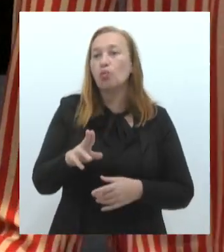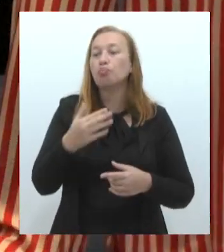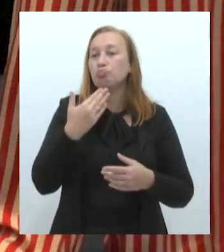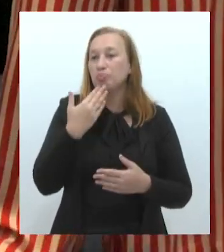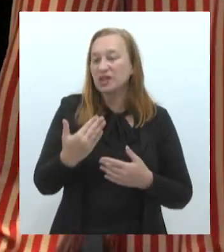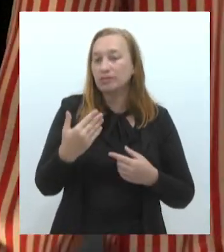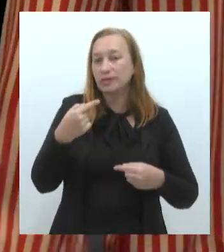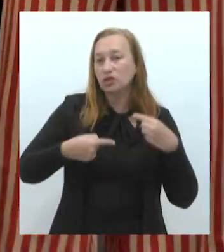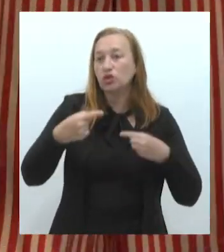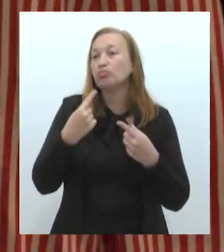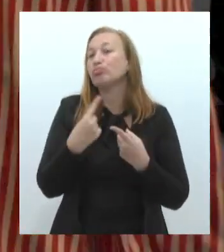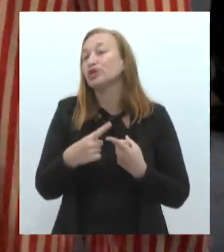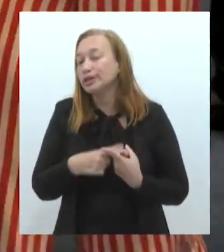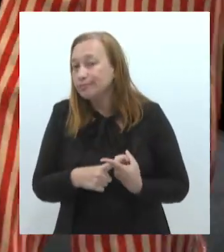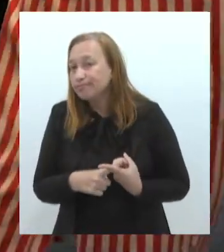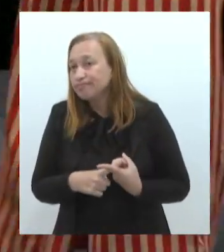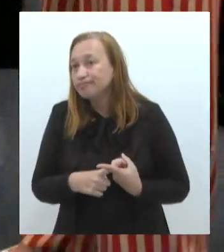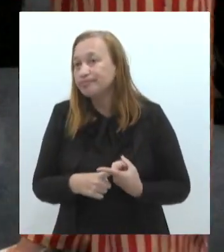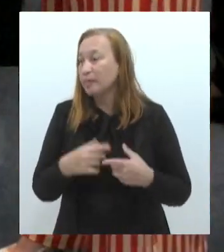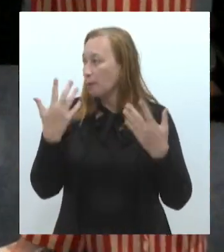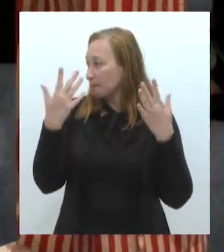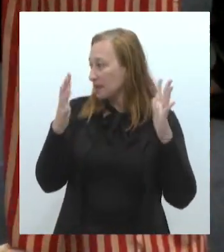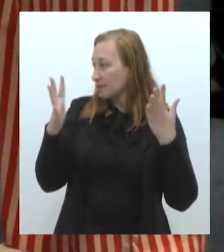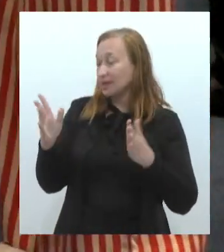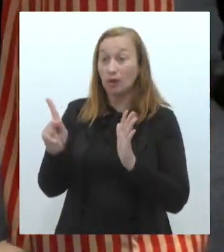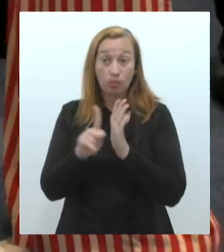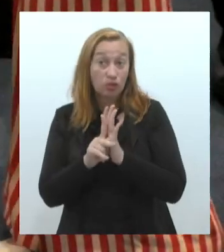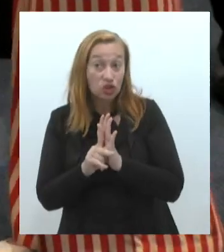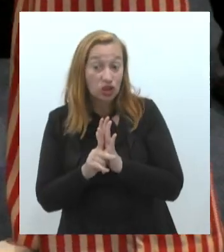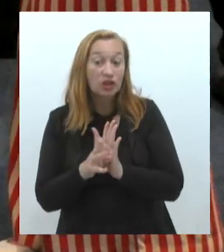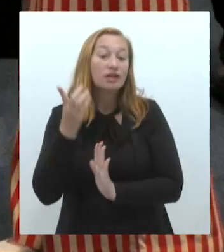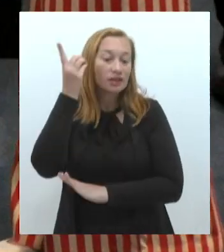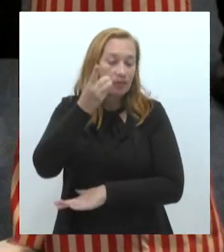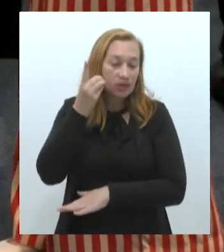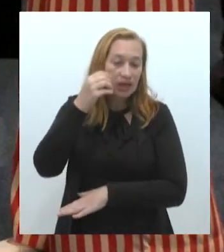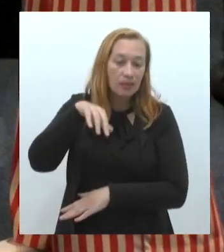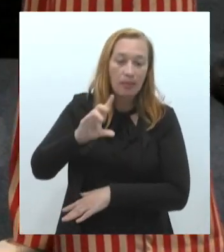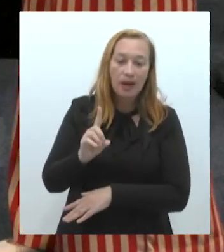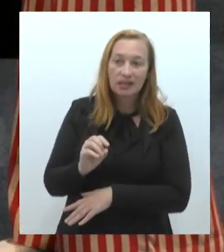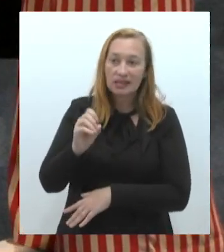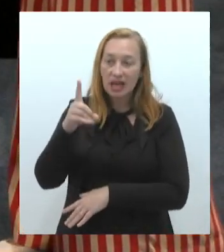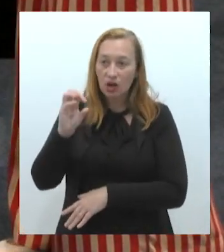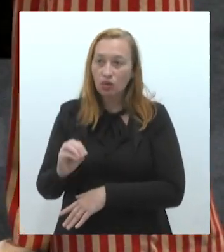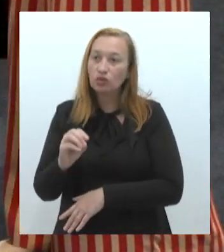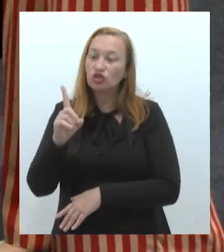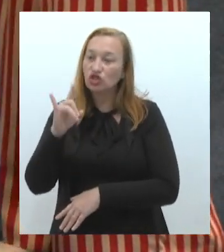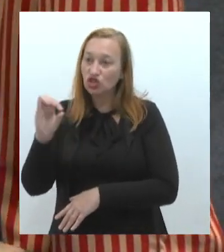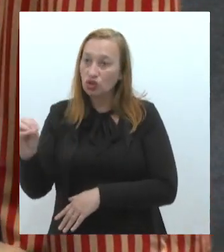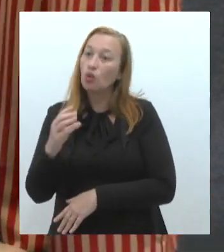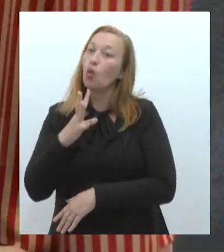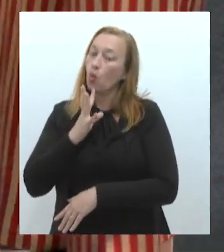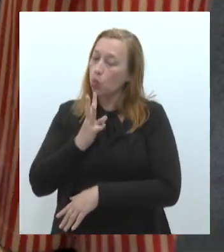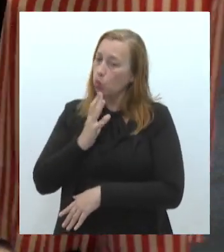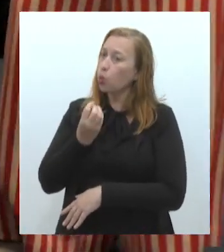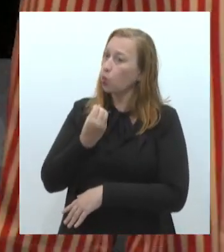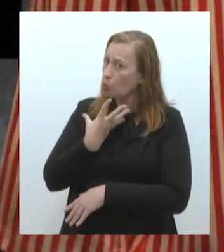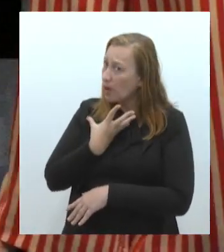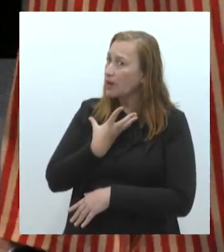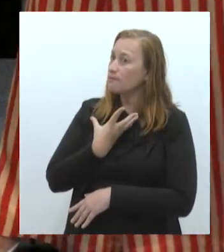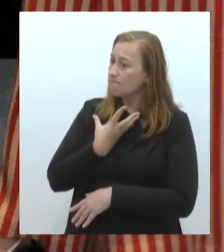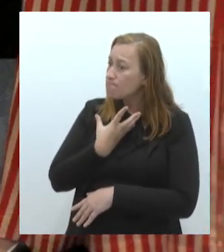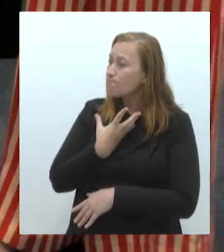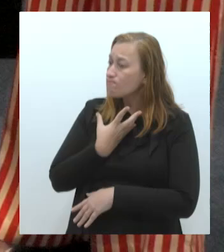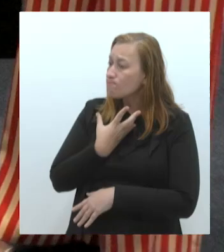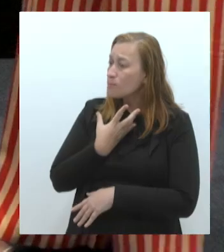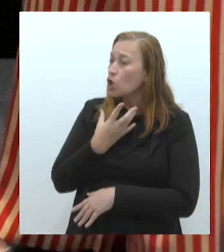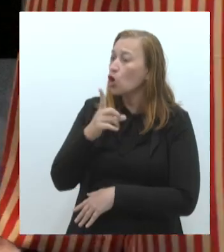discutir? Elogiar o projeto, deputado Marcelo Dino. Eu conheci bem